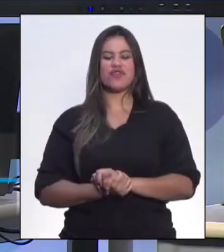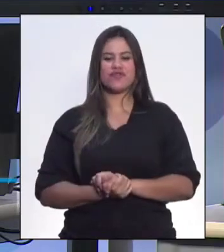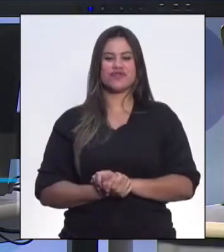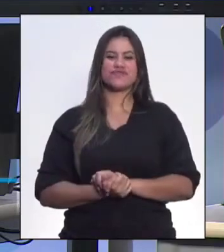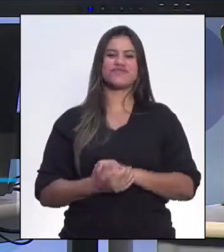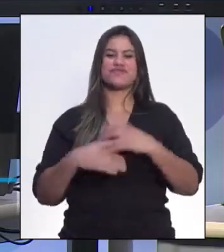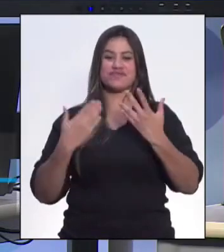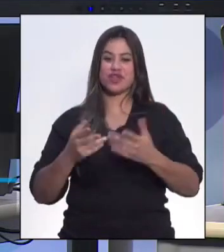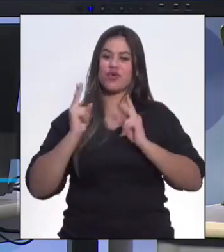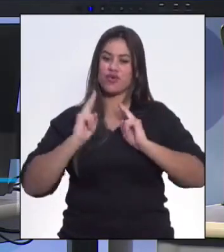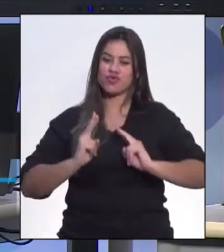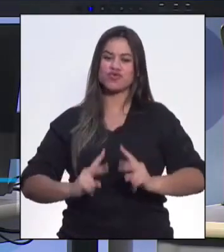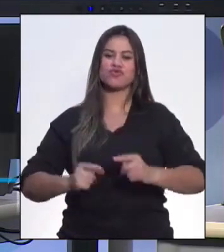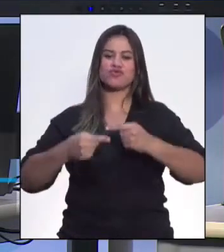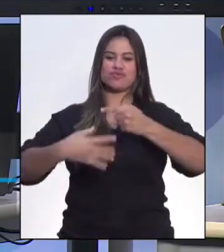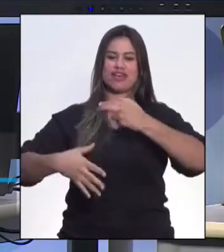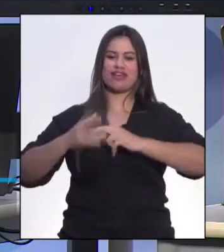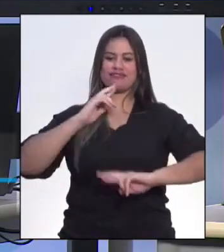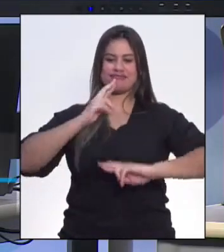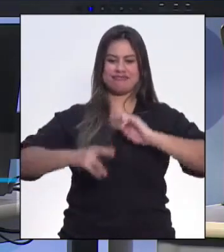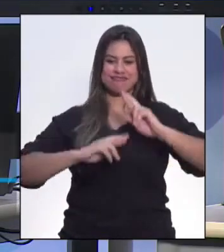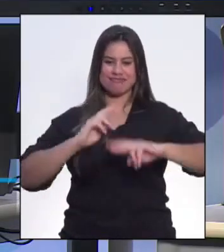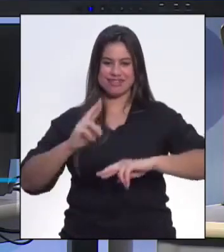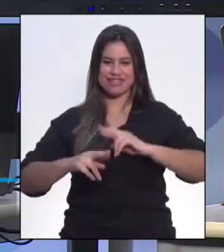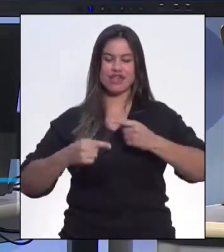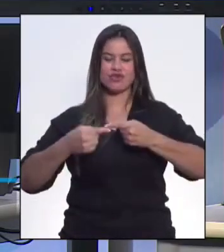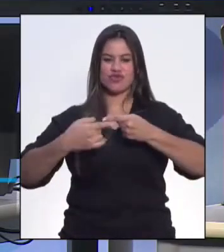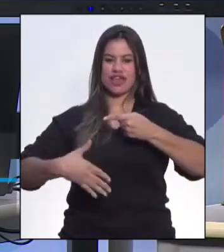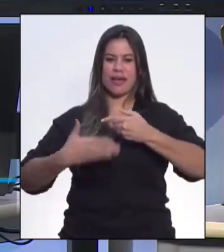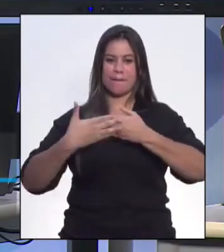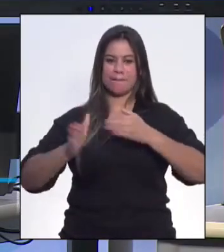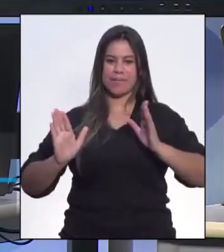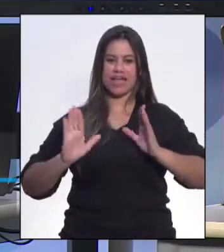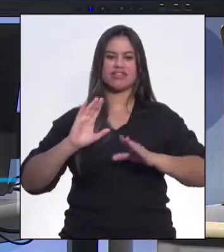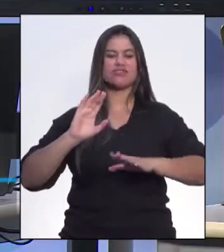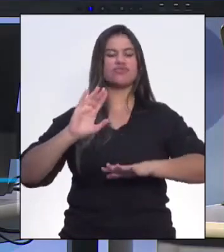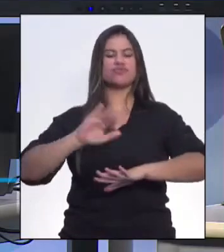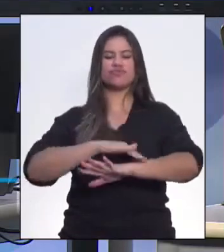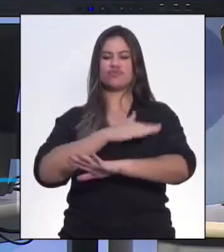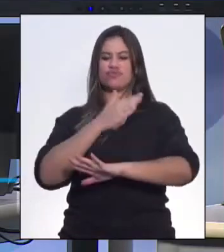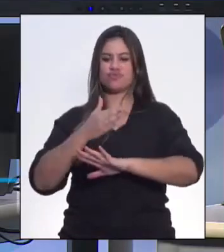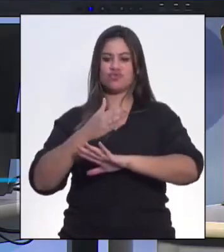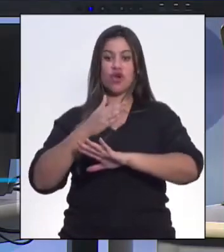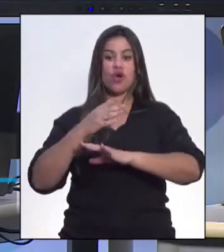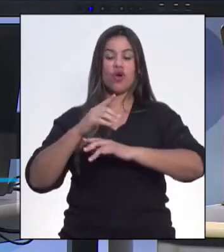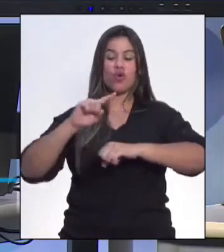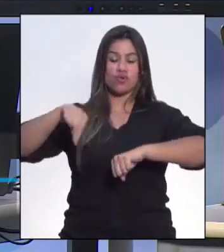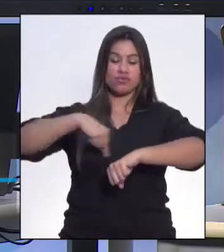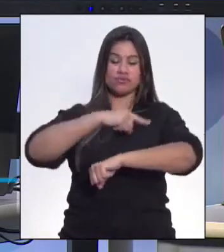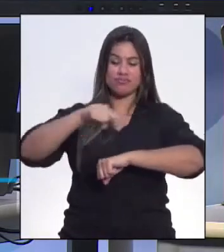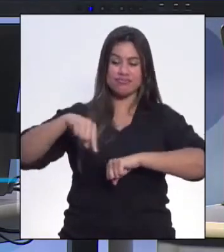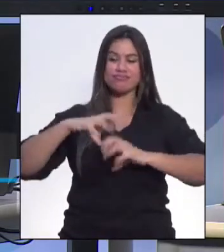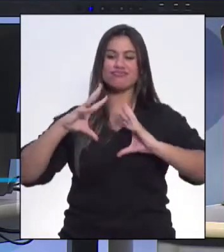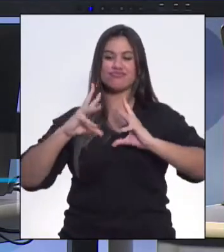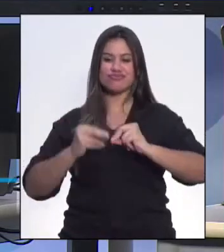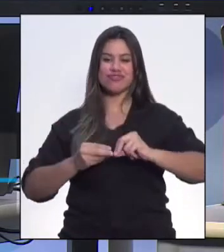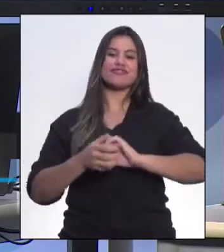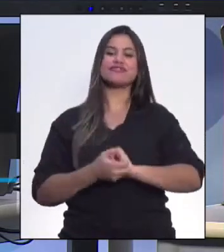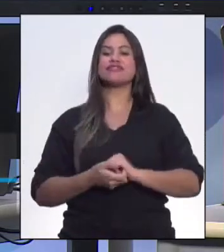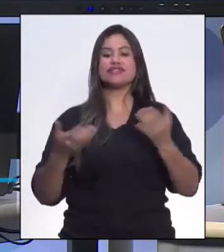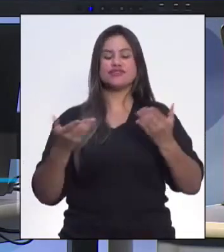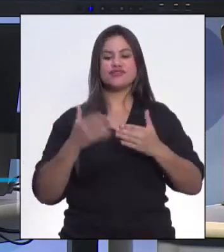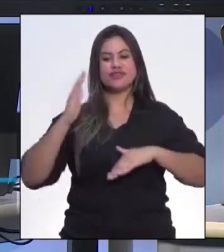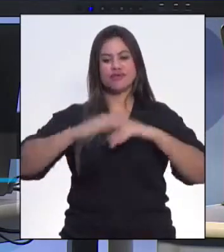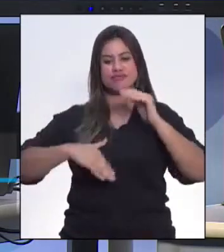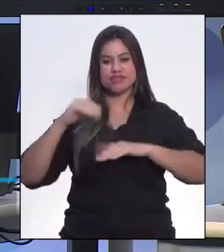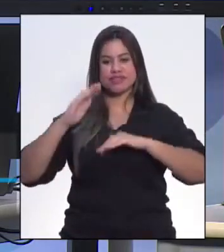por favor, participem, escrevam. O chat vai estar aberto a aula inteira. E hoje nós vamos falar sobre a estabilidade